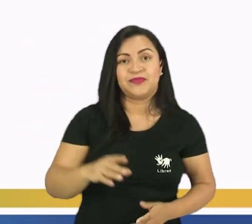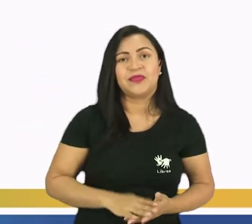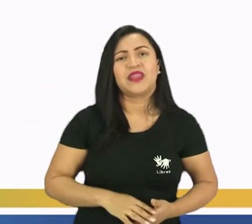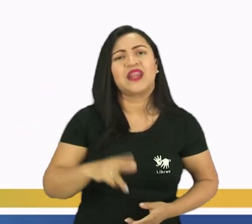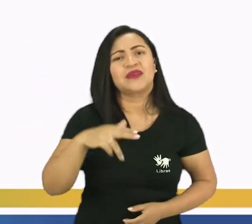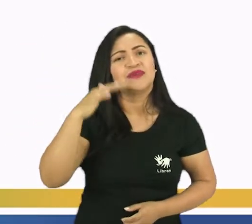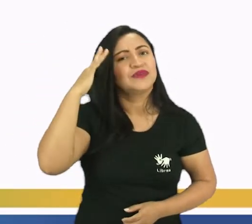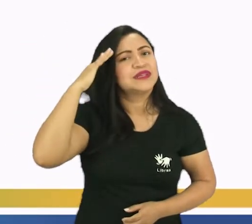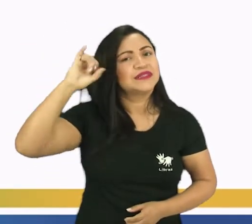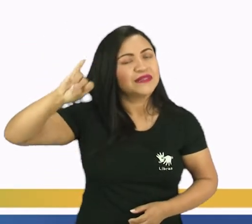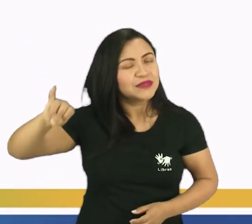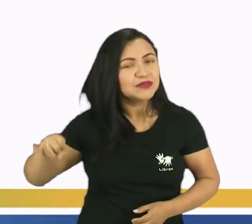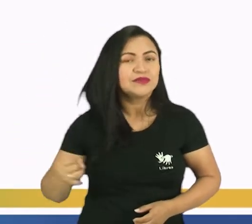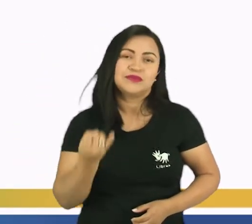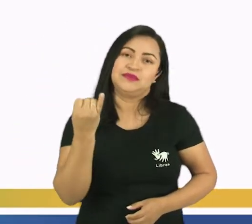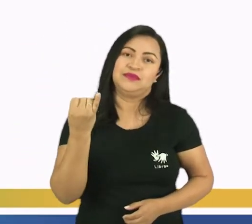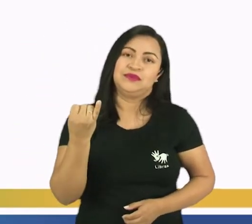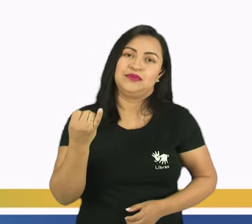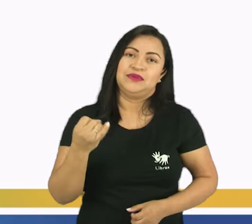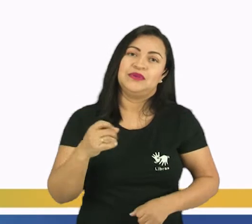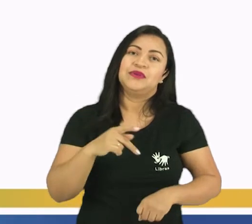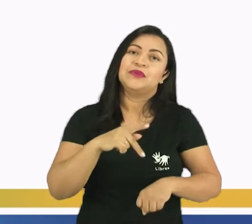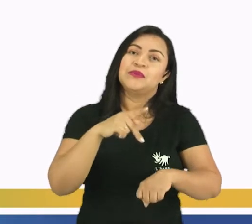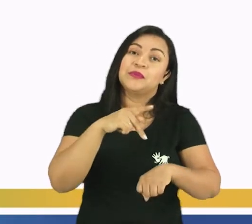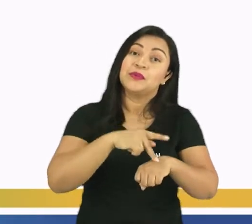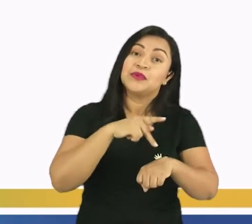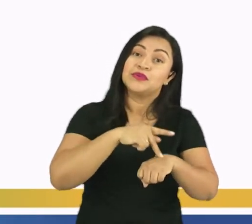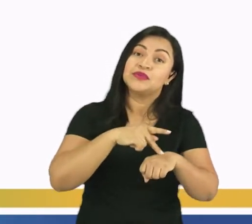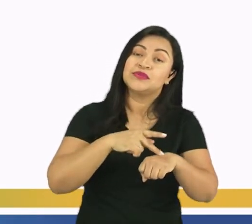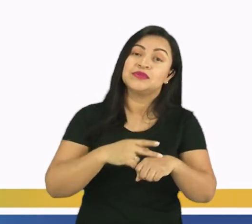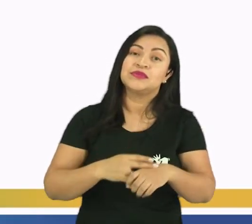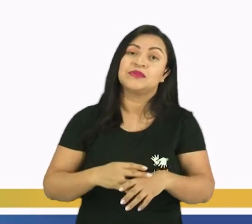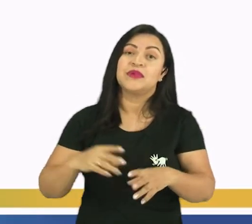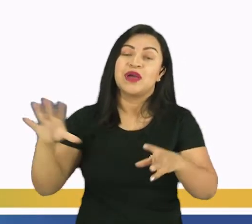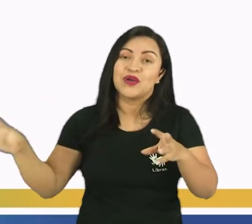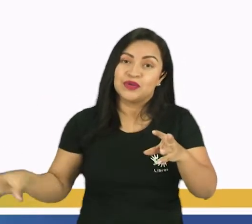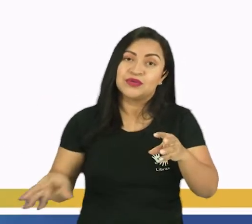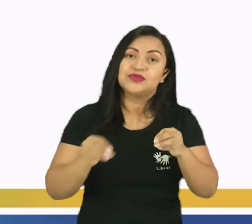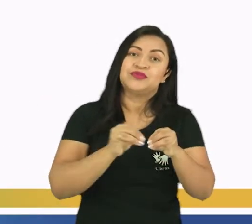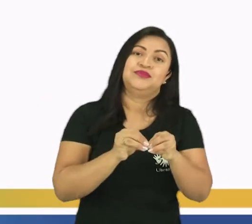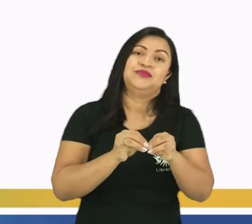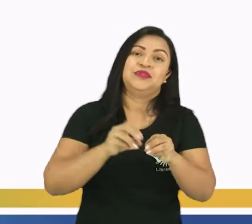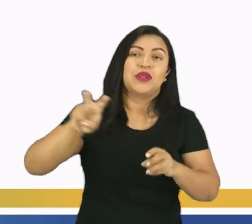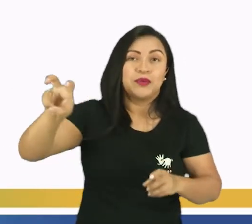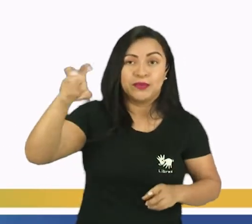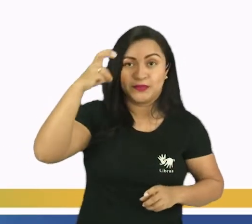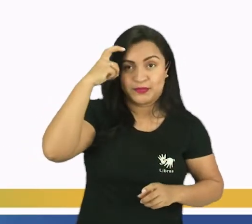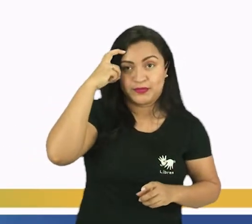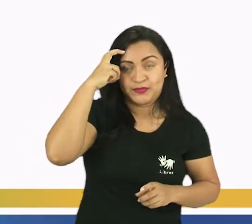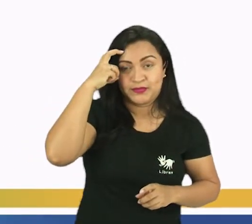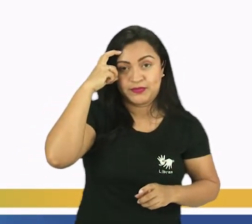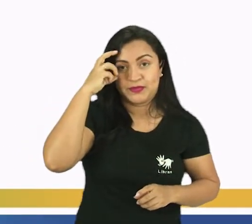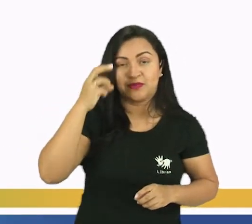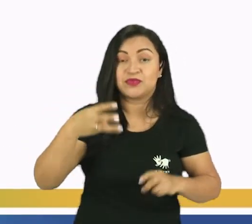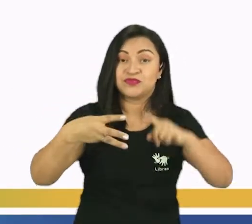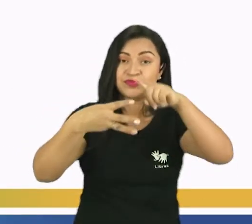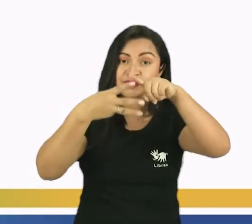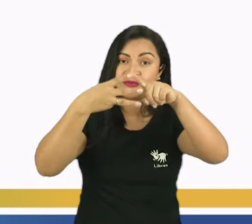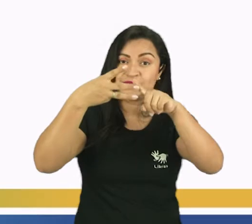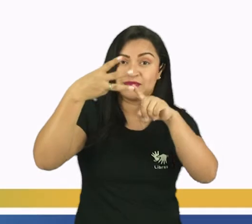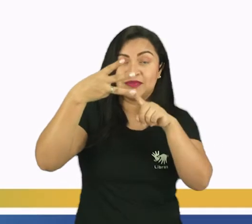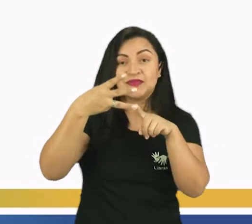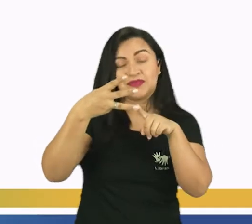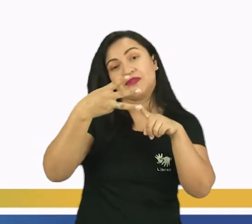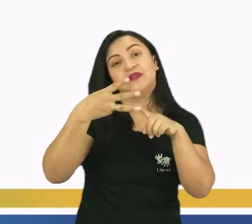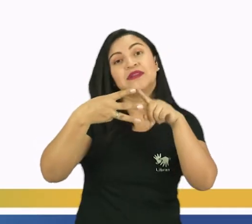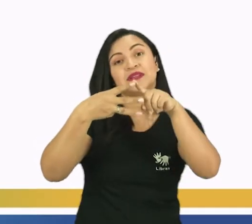que os outros povos tiveram para a formação nacional, mas dando enfoque às três etnias que são as